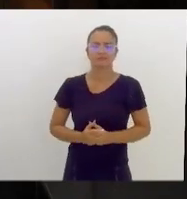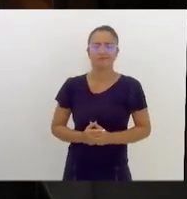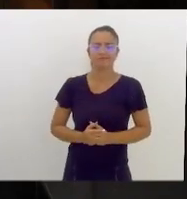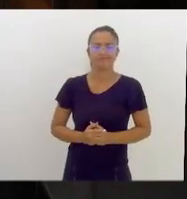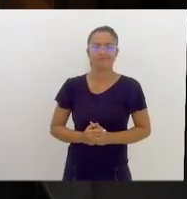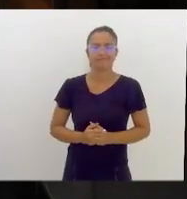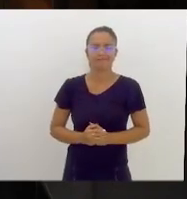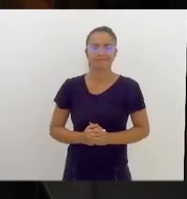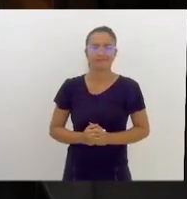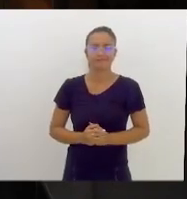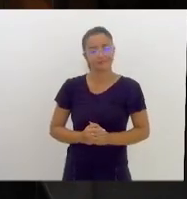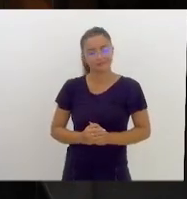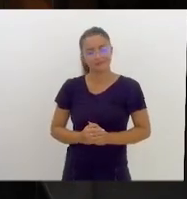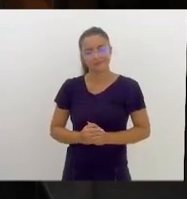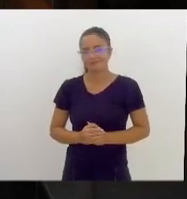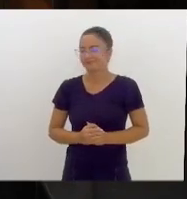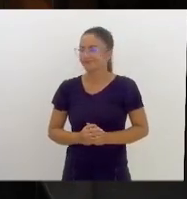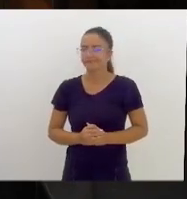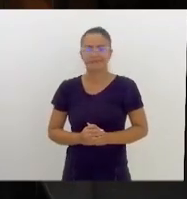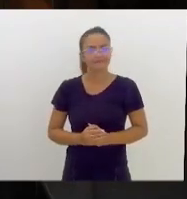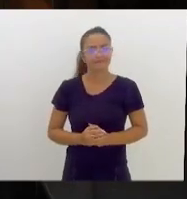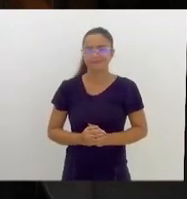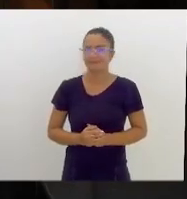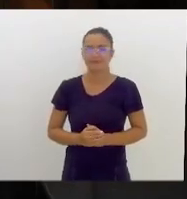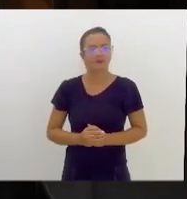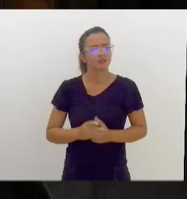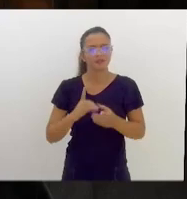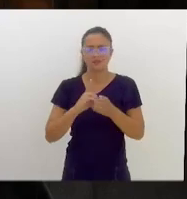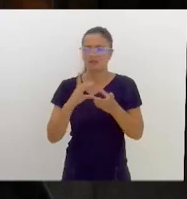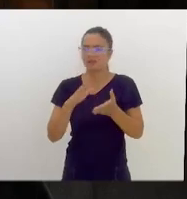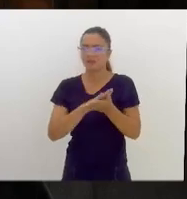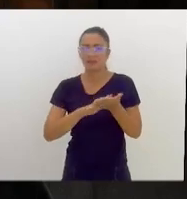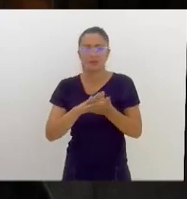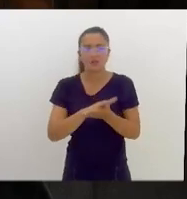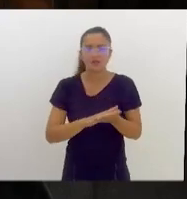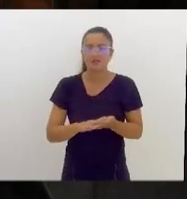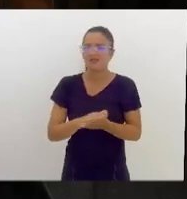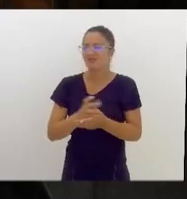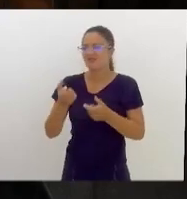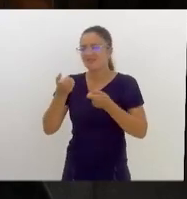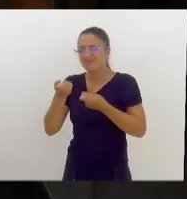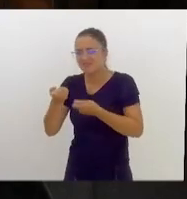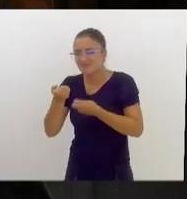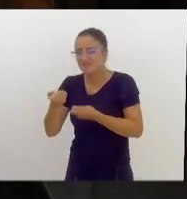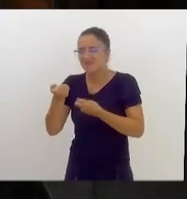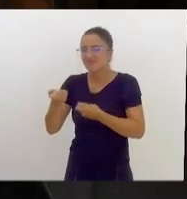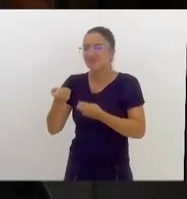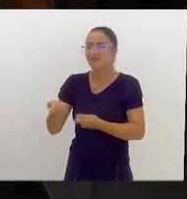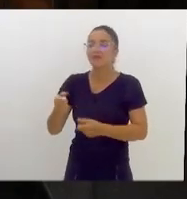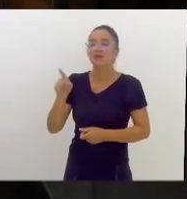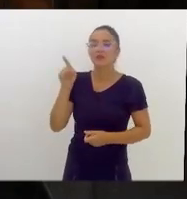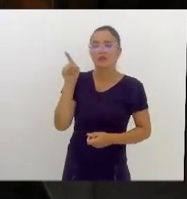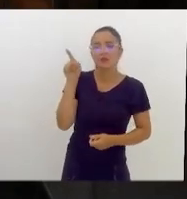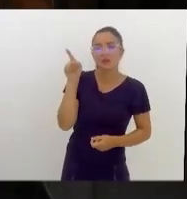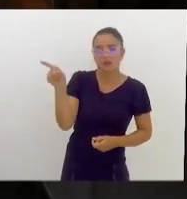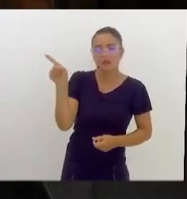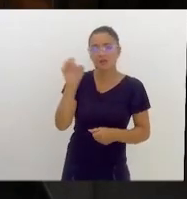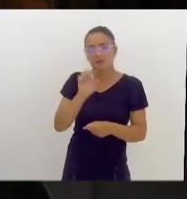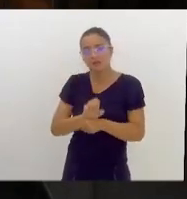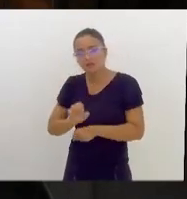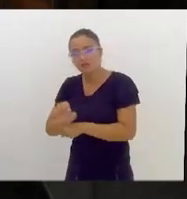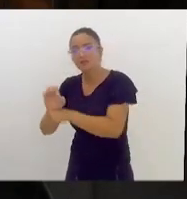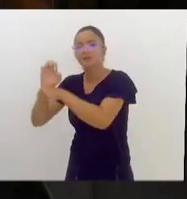alguma. Essa pressão foi tão grande que, no decorrer dos anos, os estados